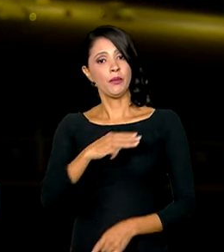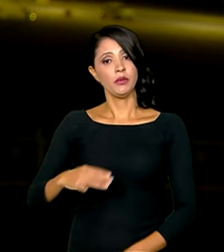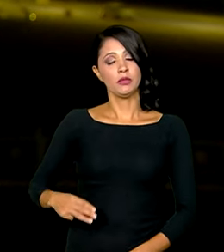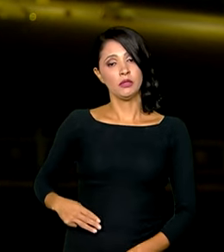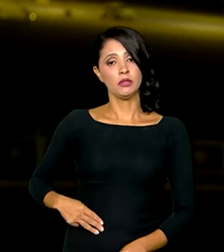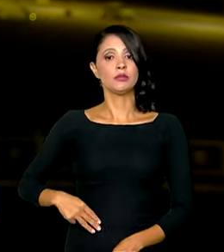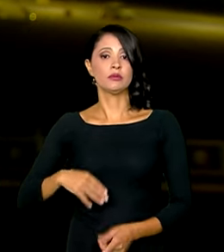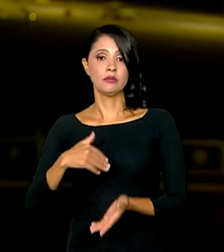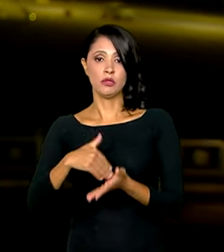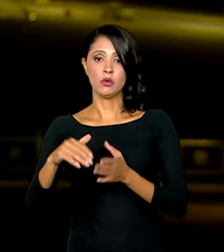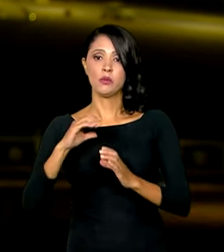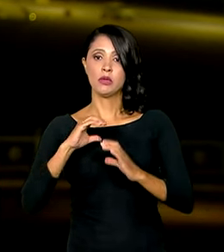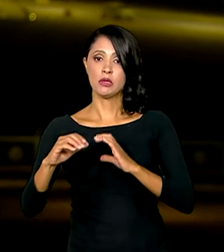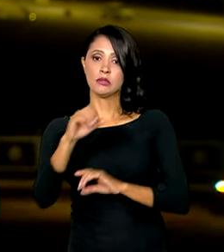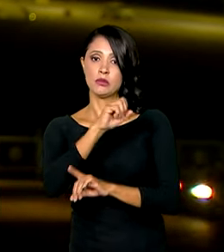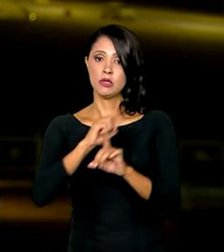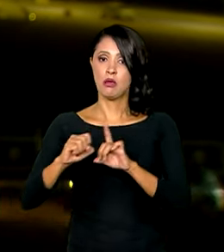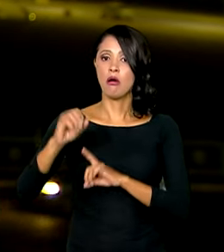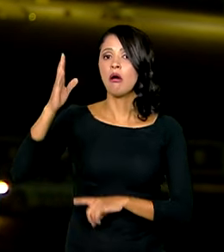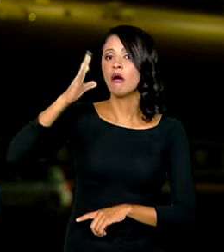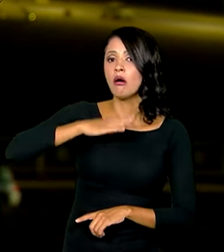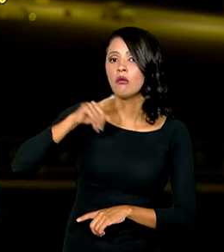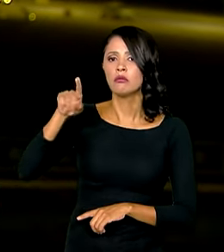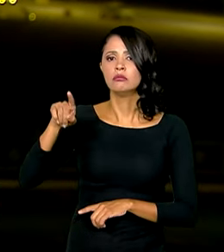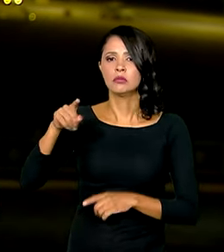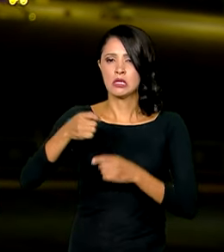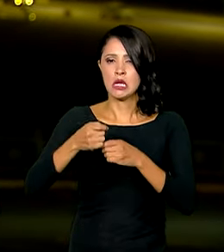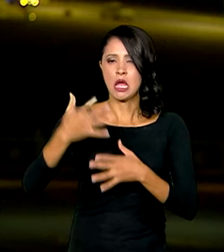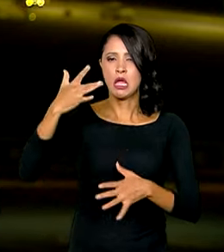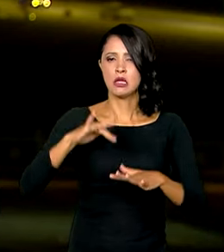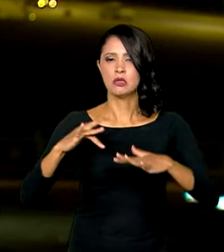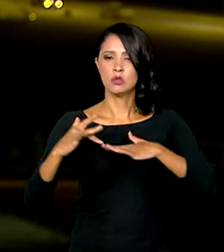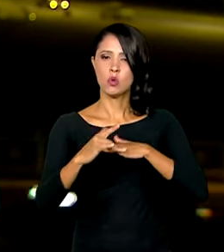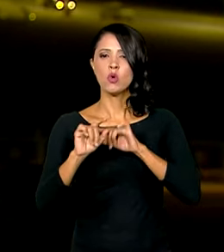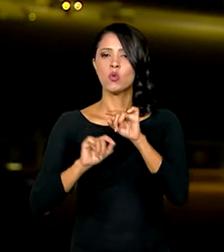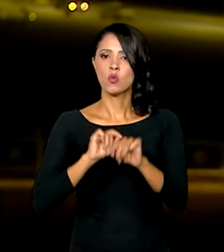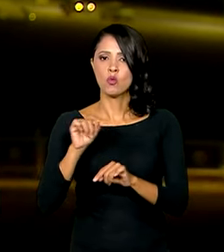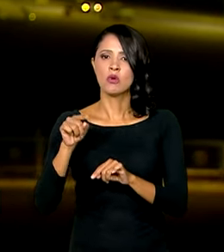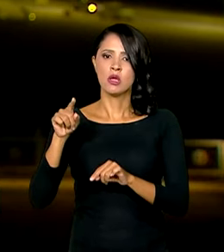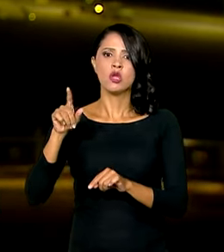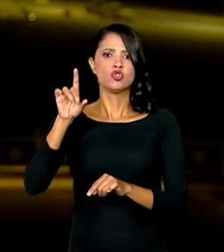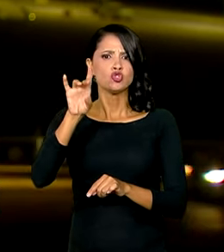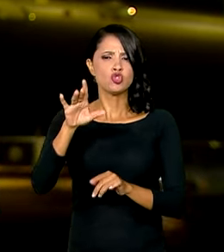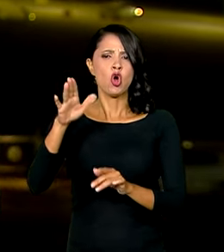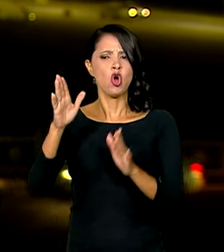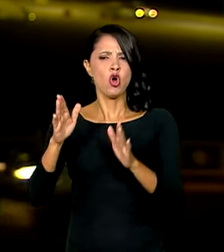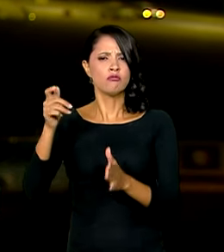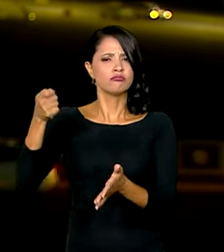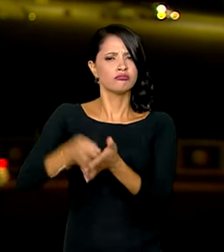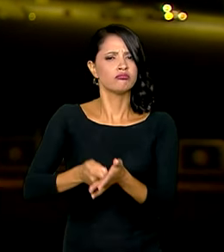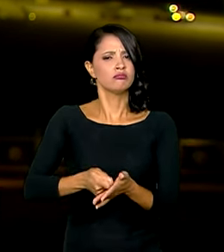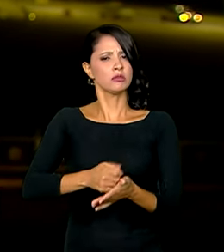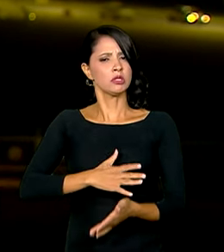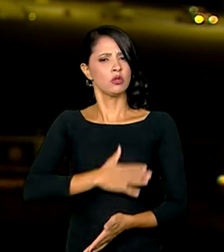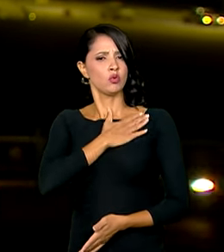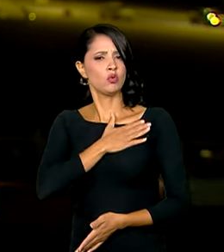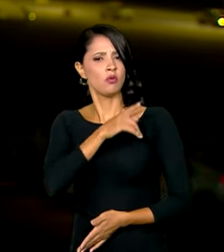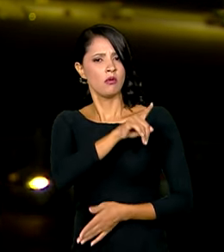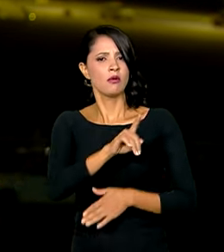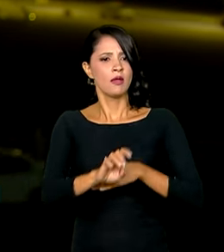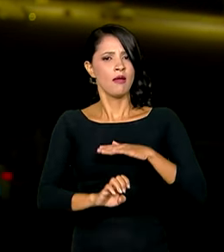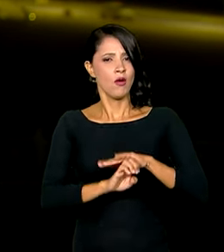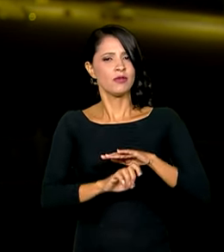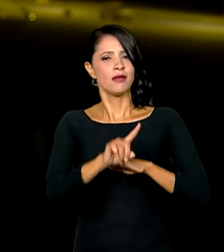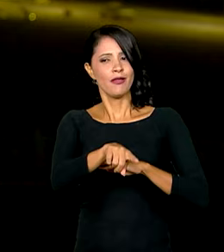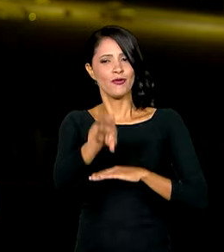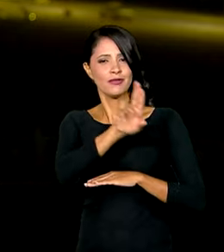Paulo Pimenta. Pelas redes sociais, o ministro lembrou que somente em ditaduras a estrutura do Estado é usada para